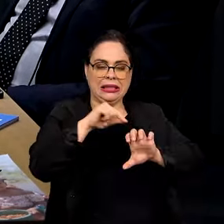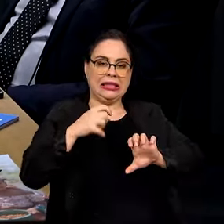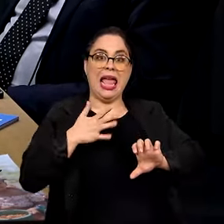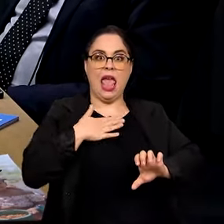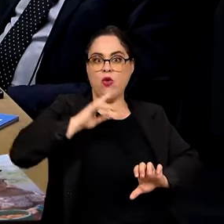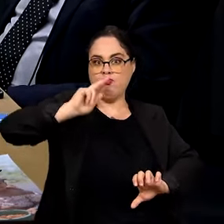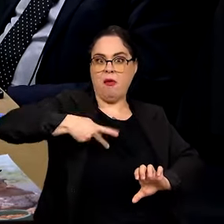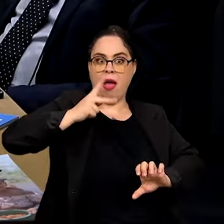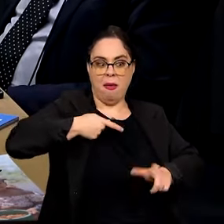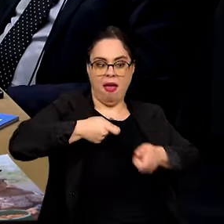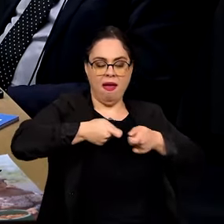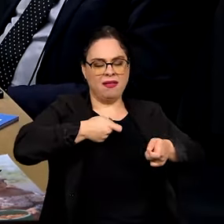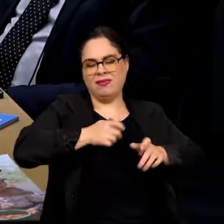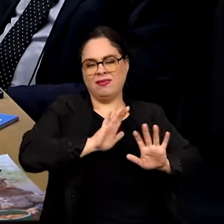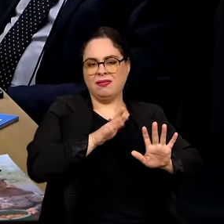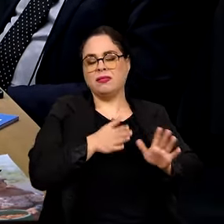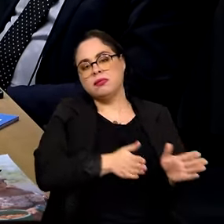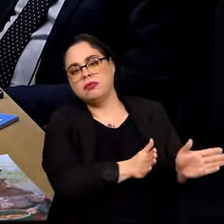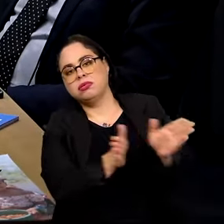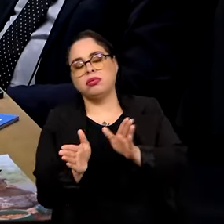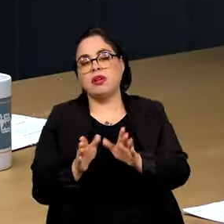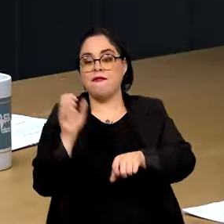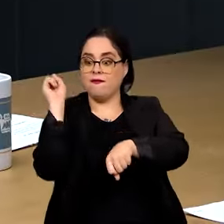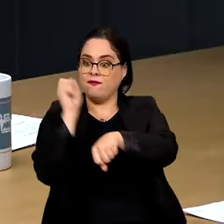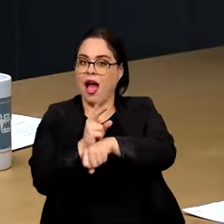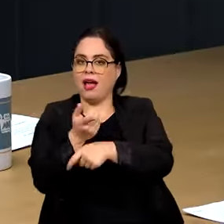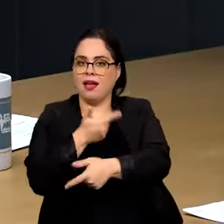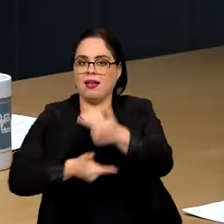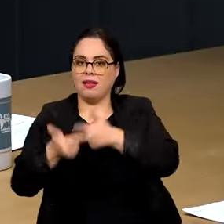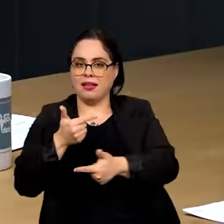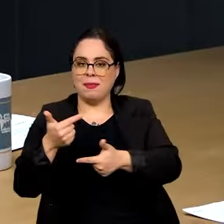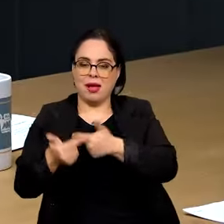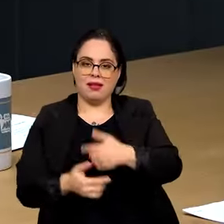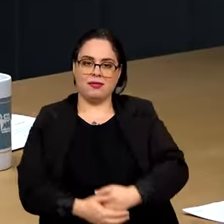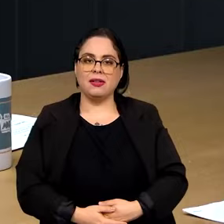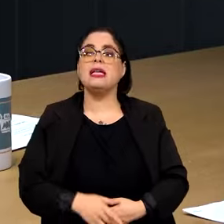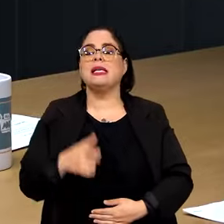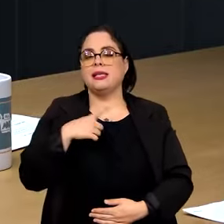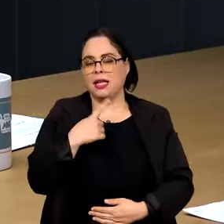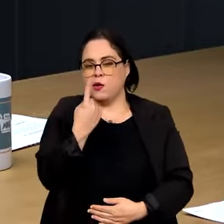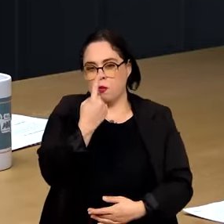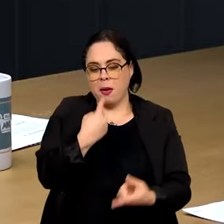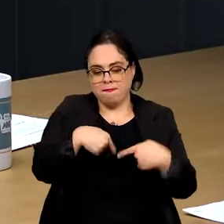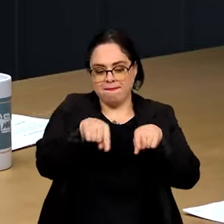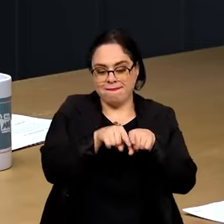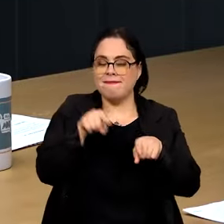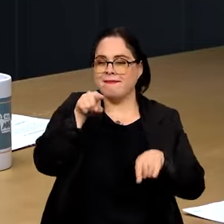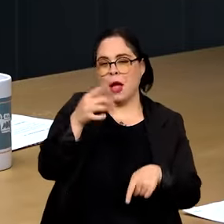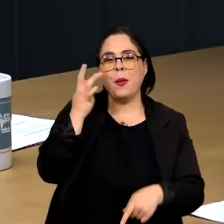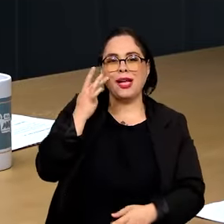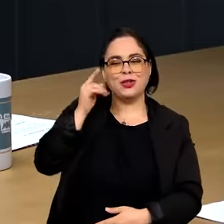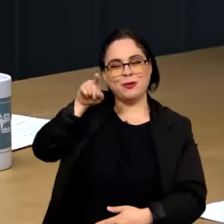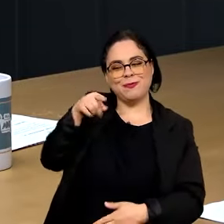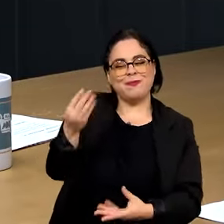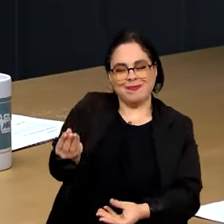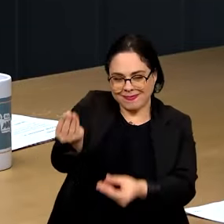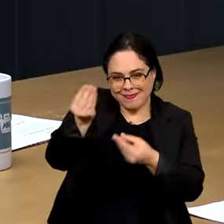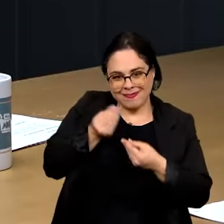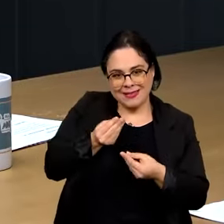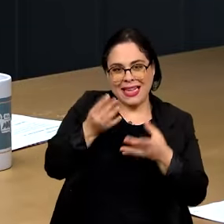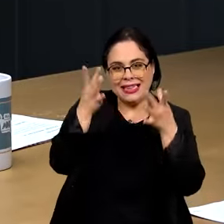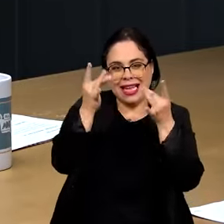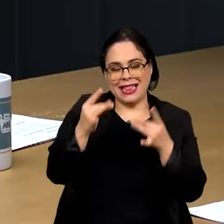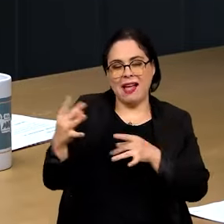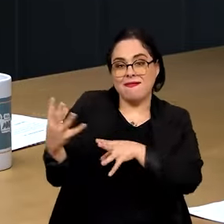empreender para essas vagas né no no no mercado de trabalho tem uma parceria específica que eu acho que o senhor podia